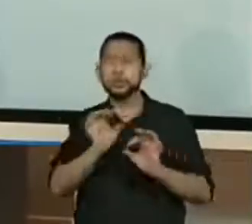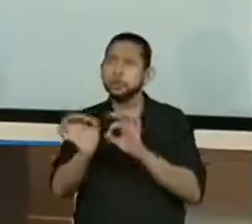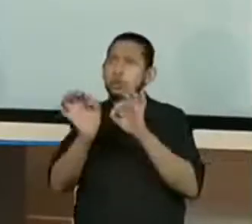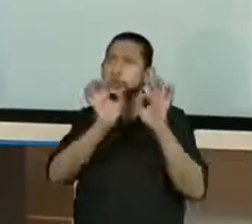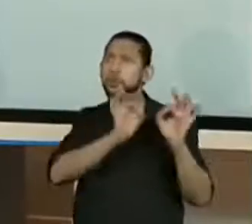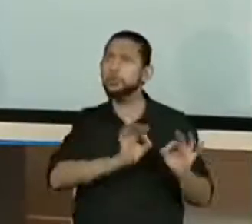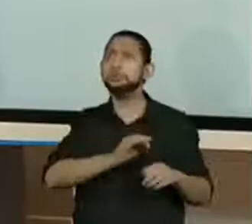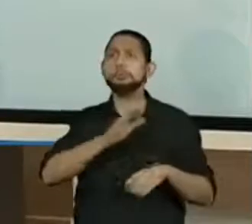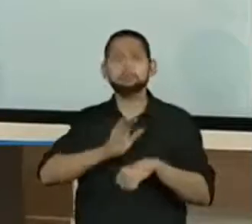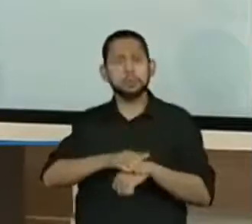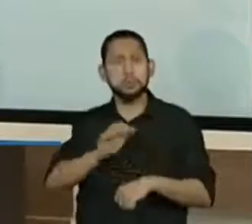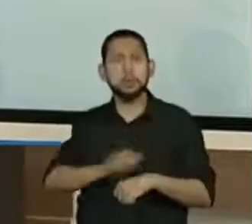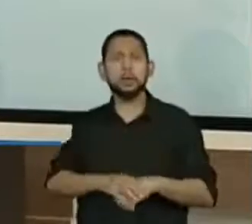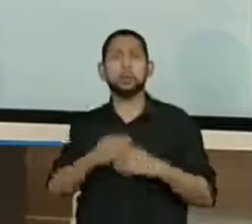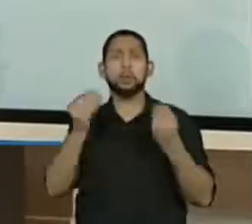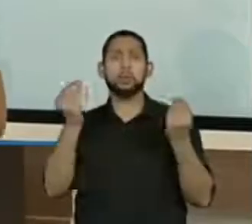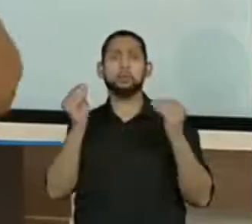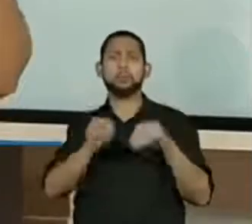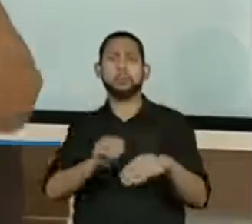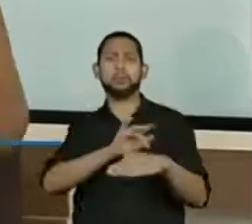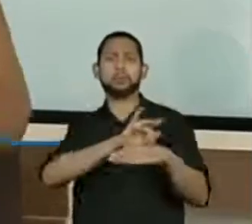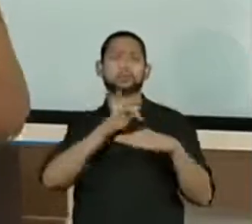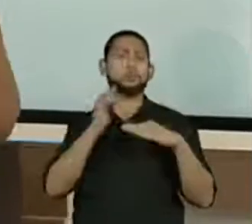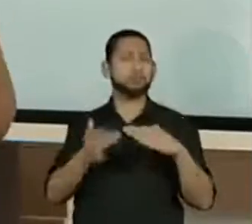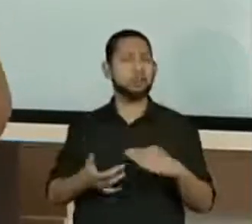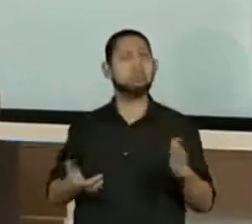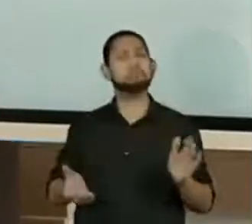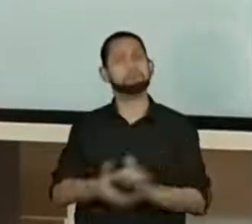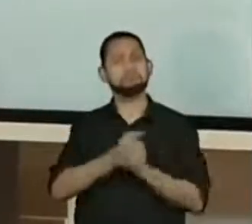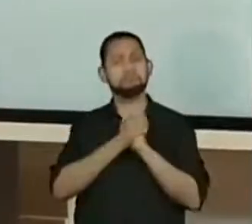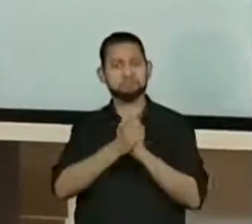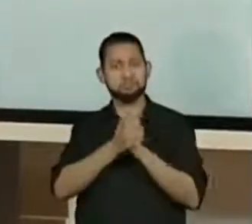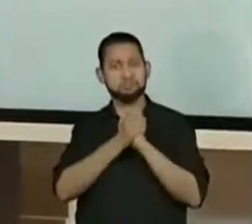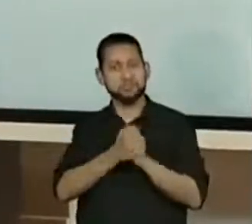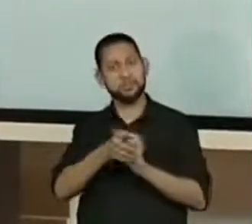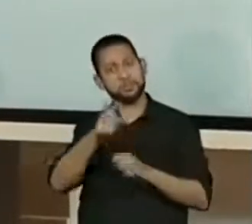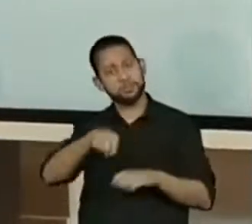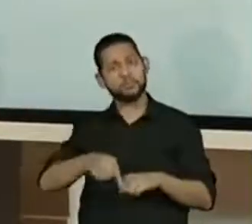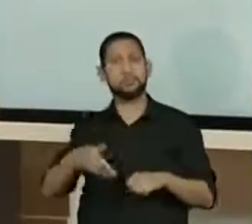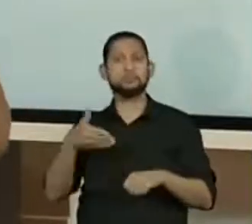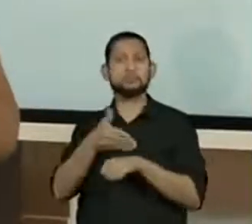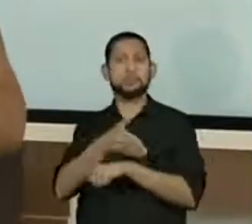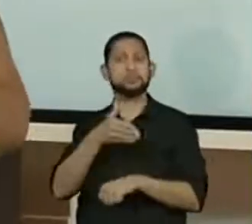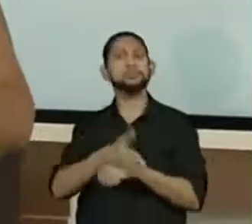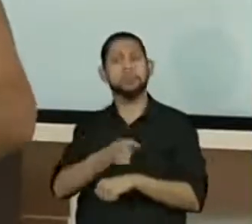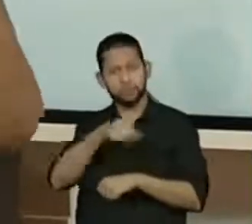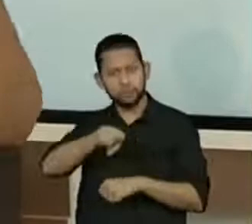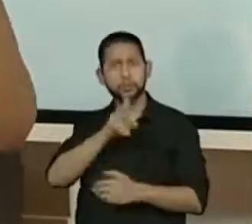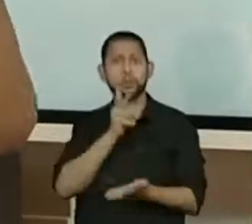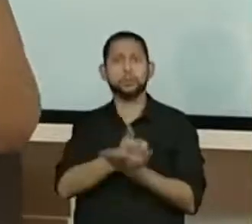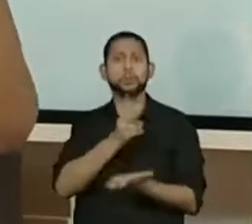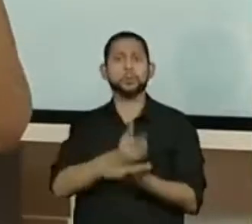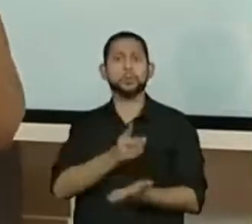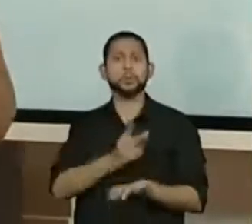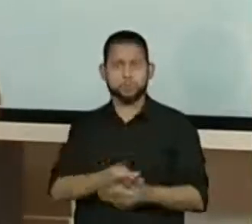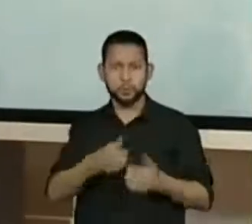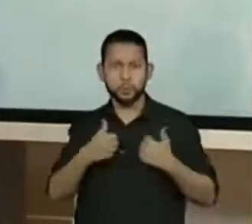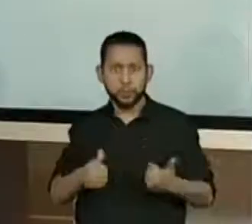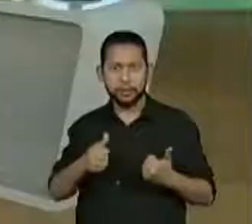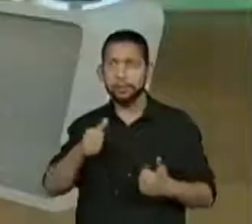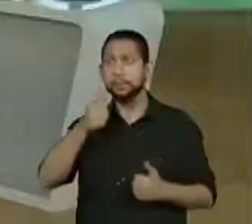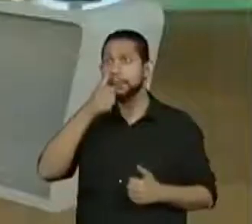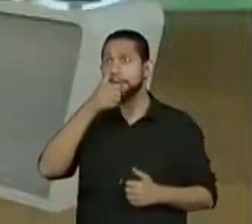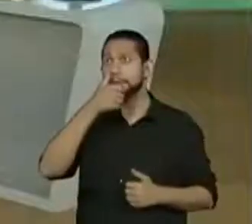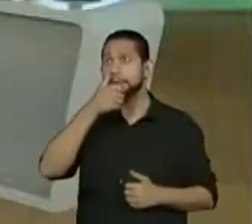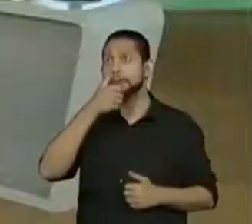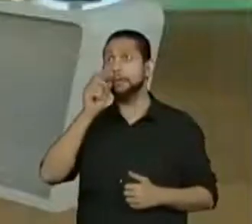fazendo compartilhando nas redes sociais parabéns pela sua participação e continue beleza gente